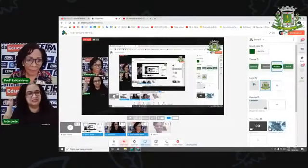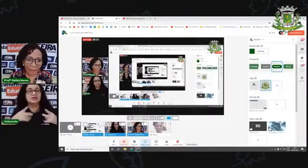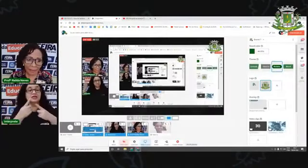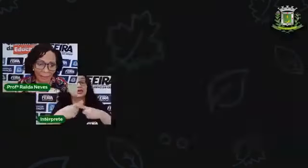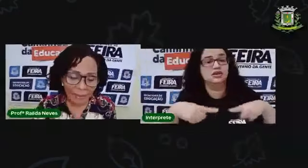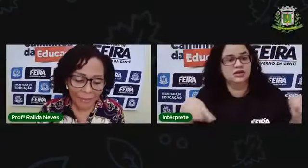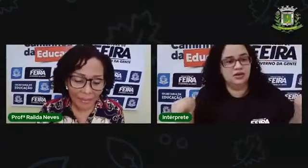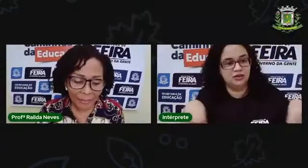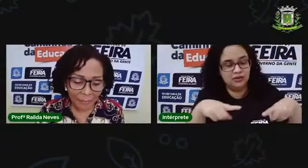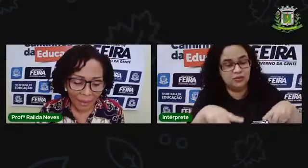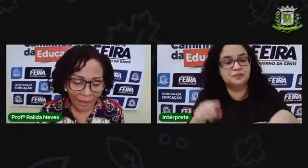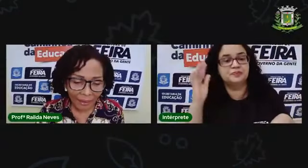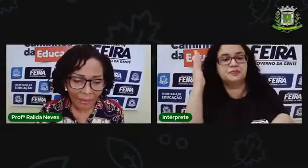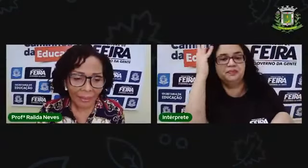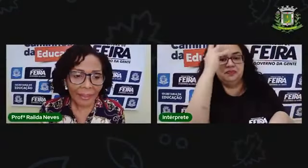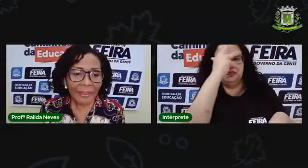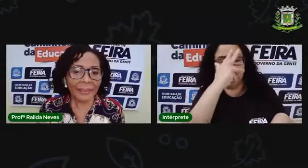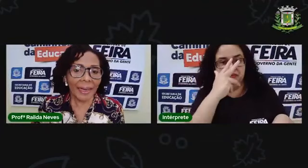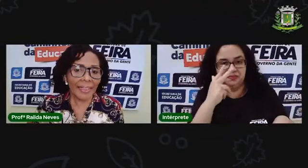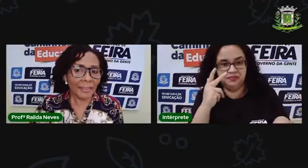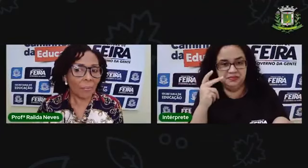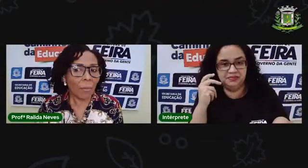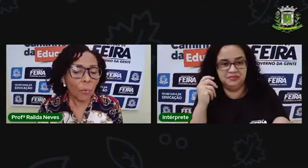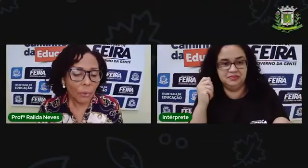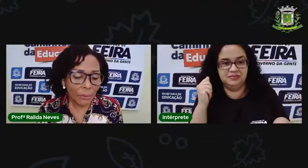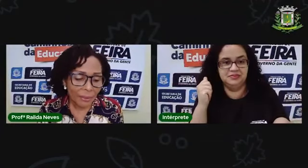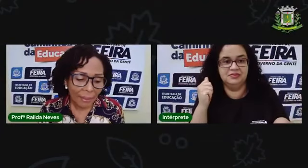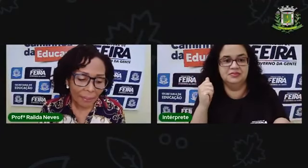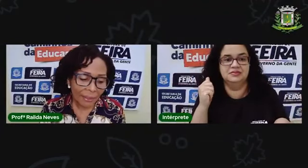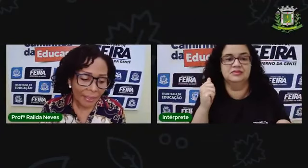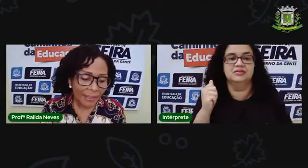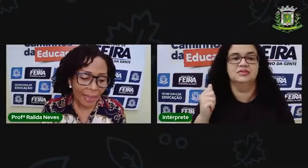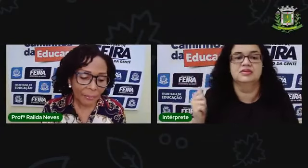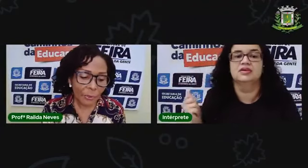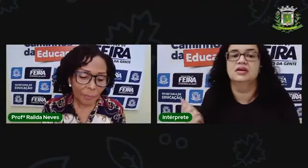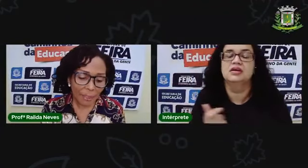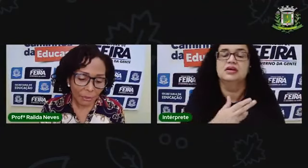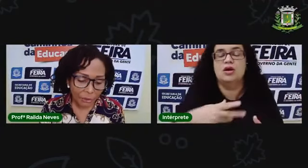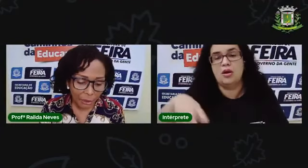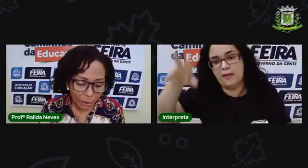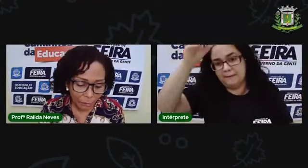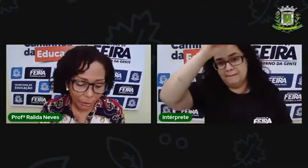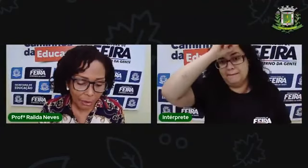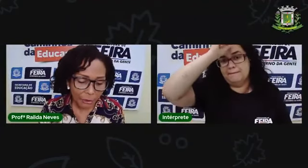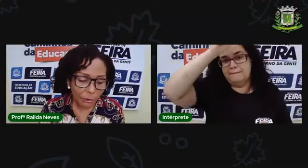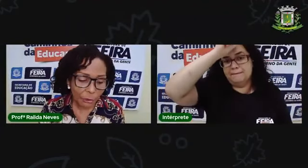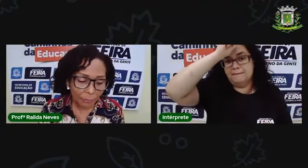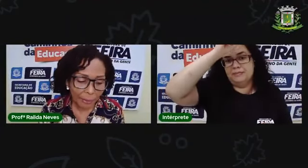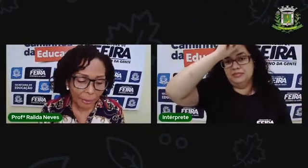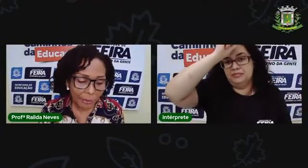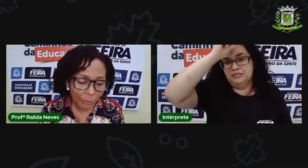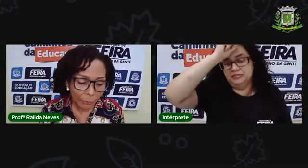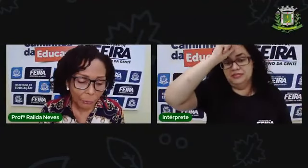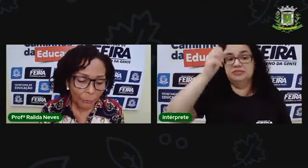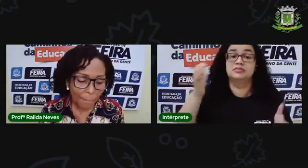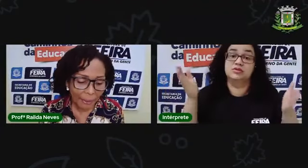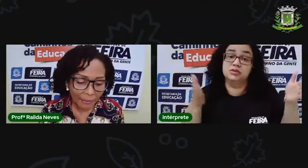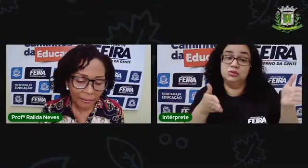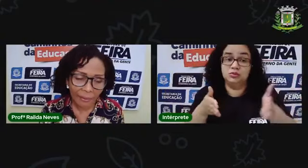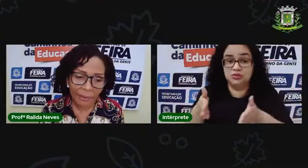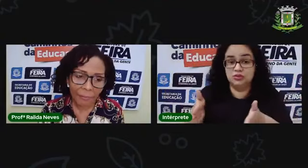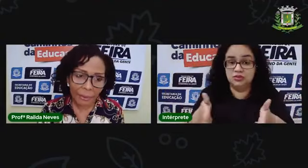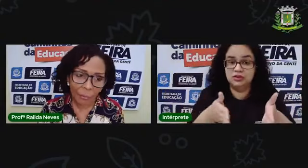Canção belíssima e traz muitos aprendizados para a gente neste